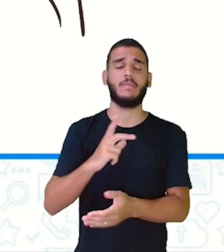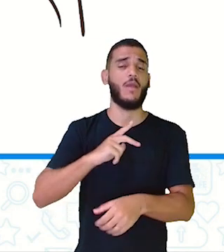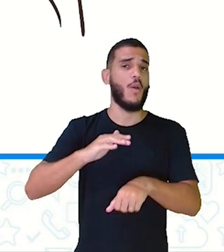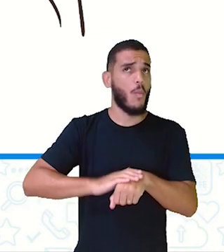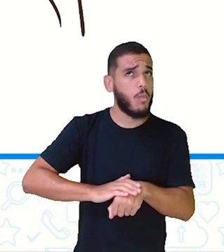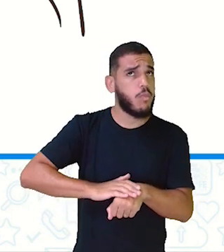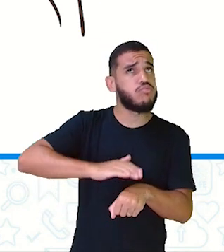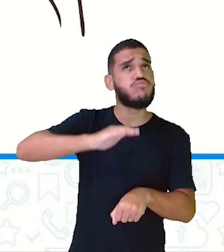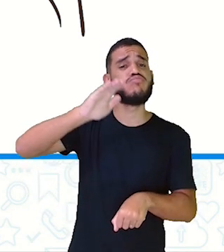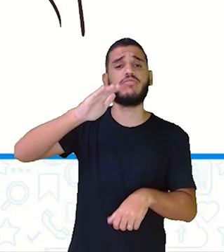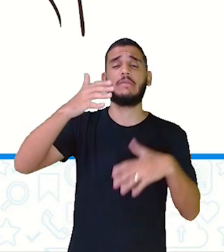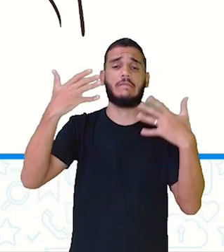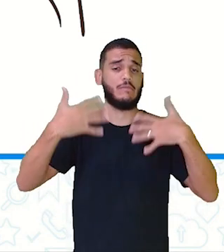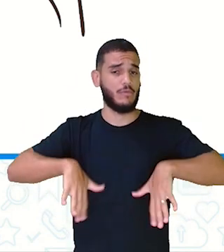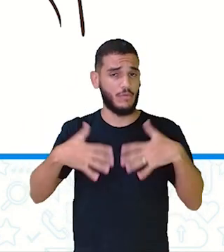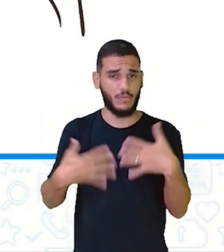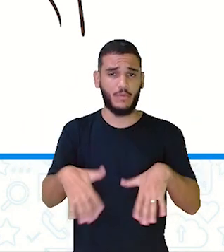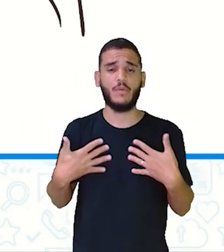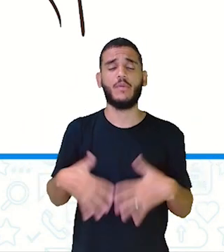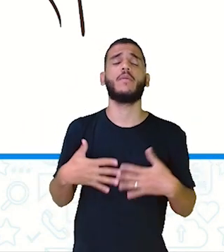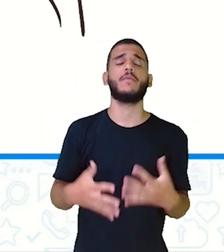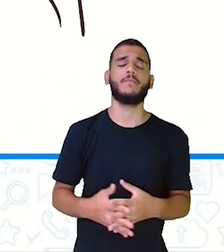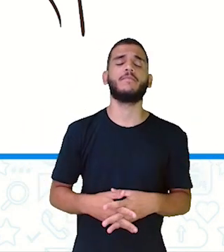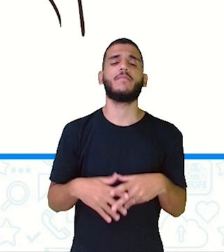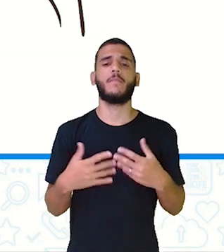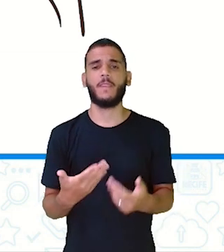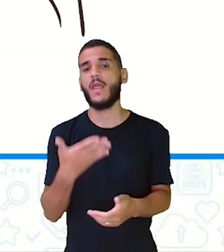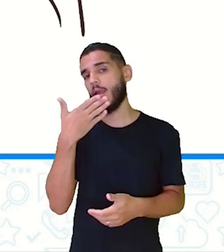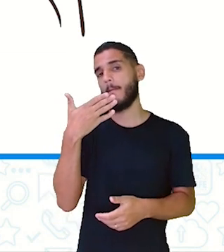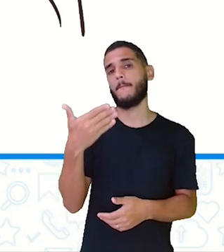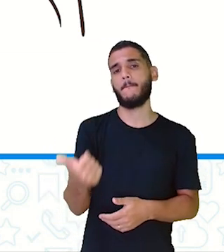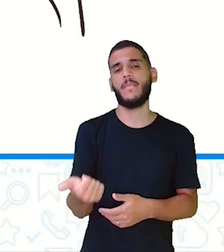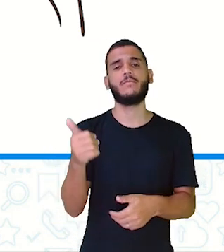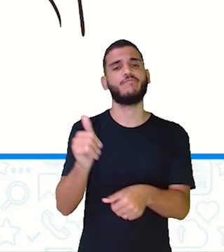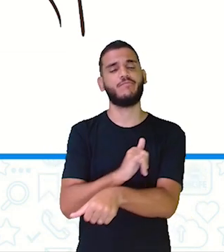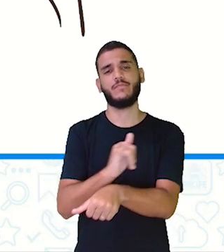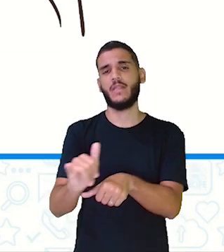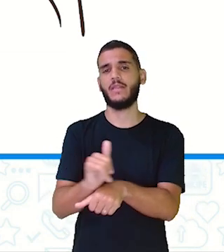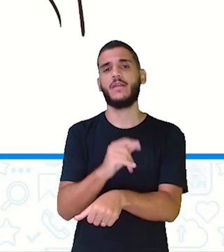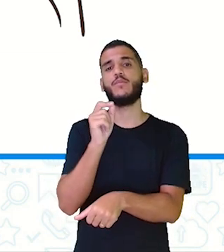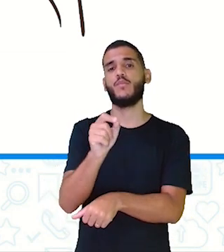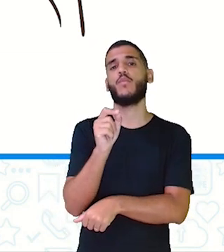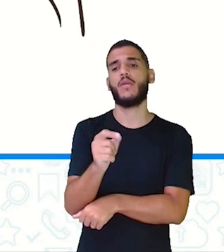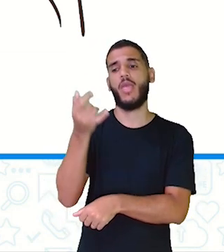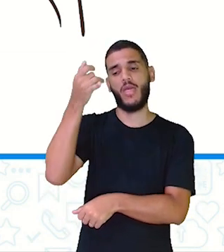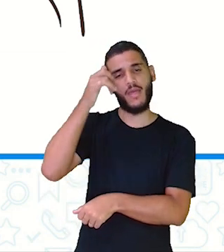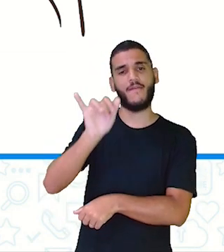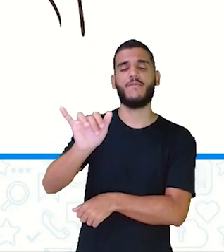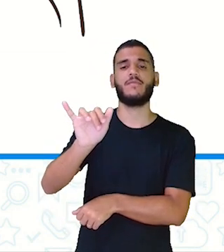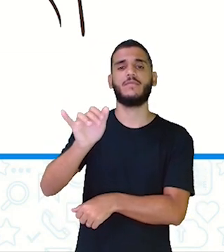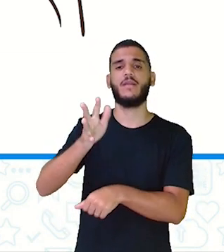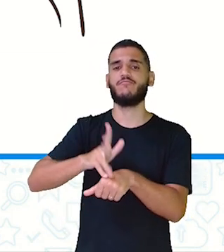forma considerável nos últimos meses. A melhor maneira de combater a doença é explorar a única